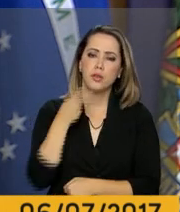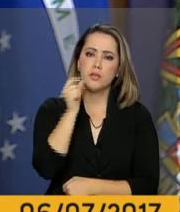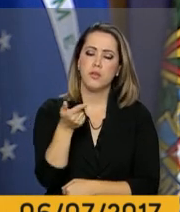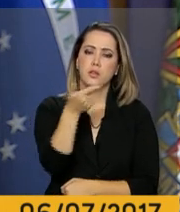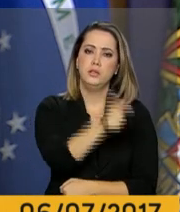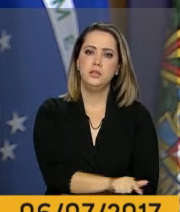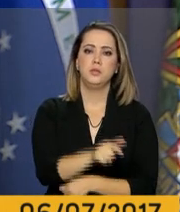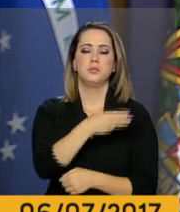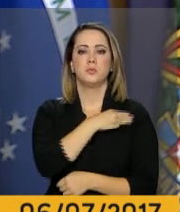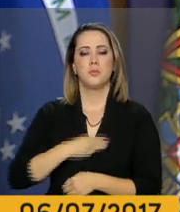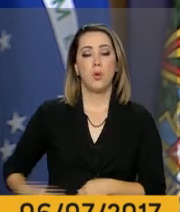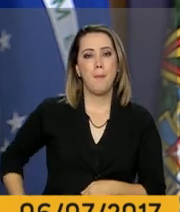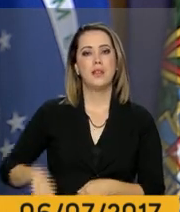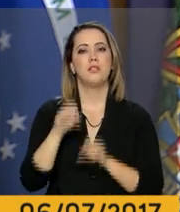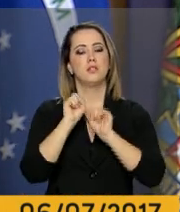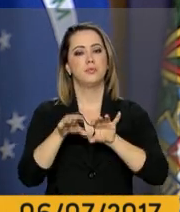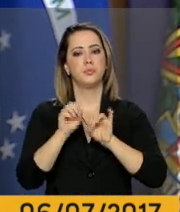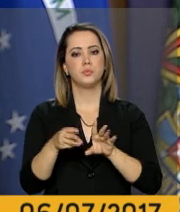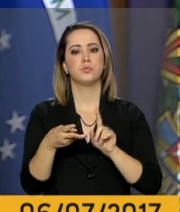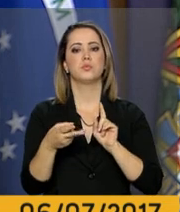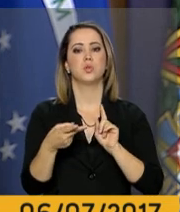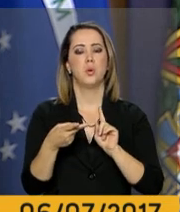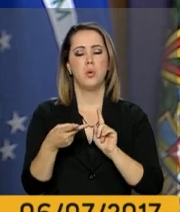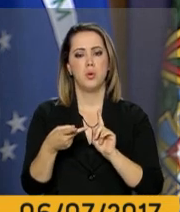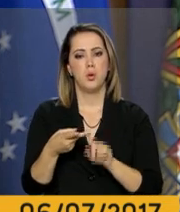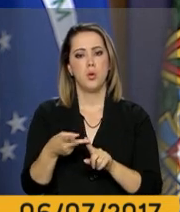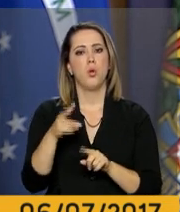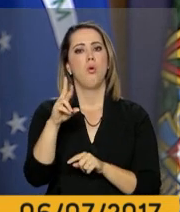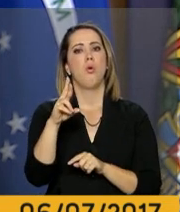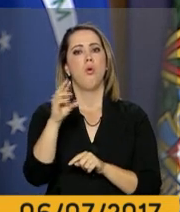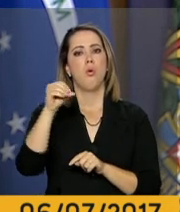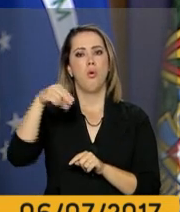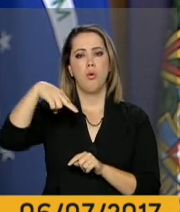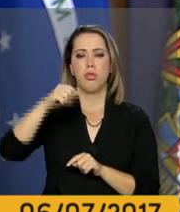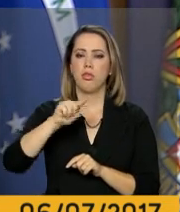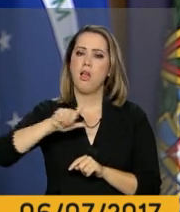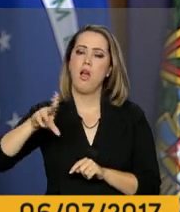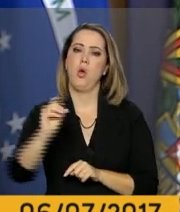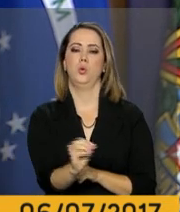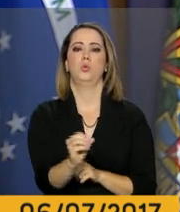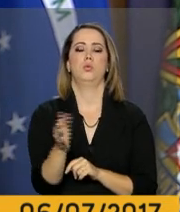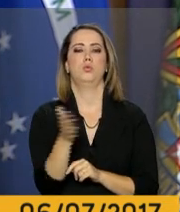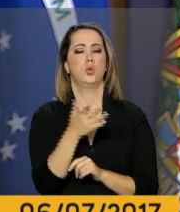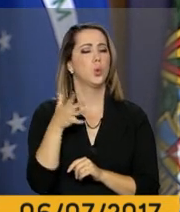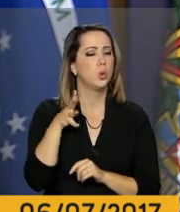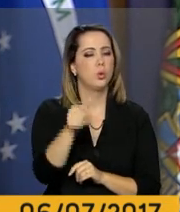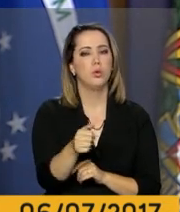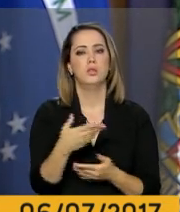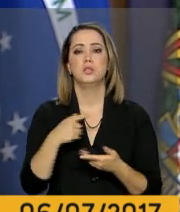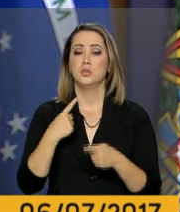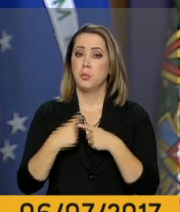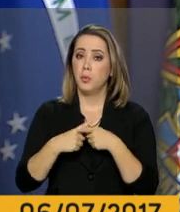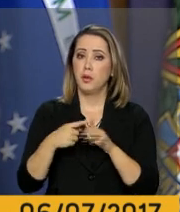mendonça filho mas vetou meda o ronaldo nogueira colaborou tudo e todos porque o projeto é